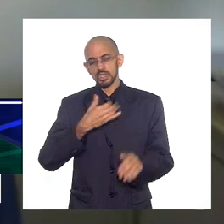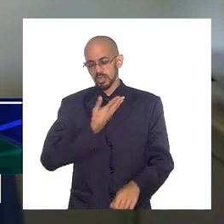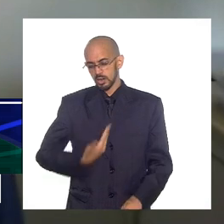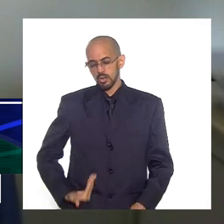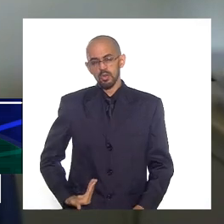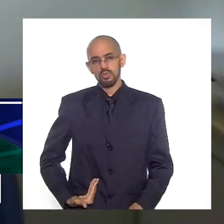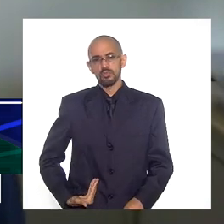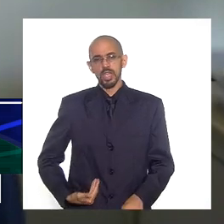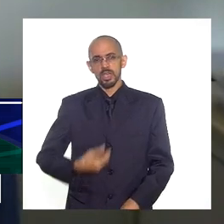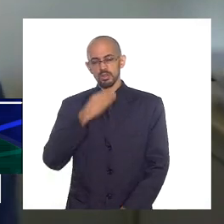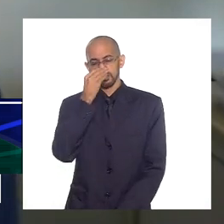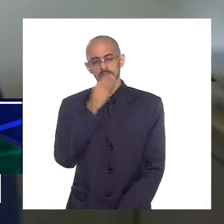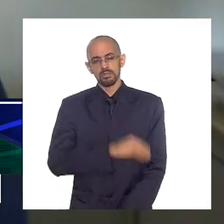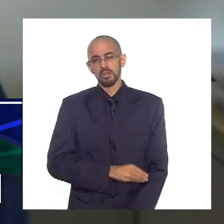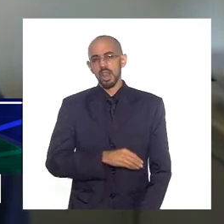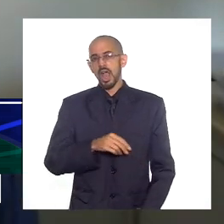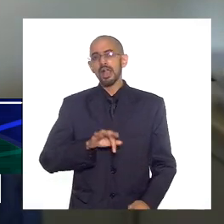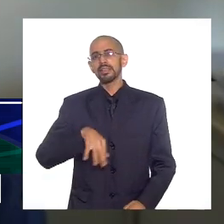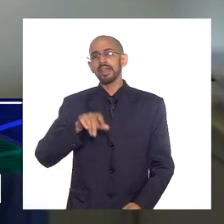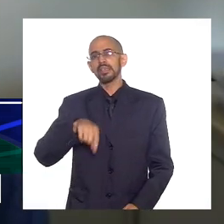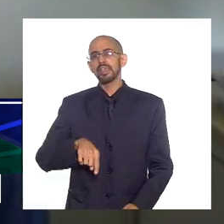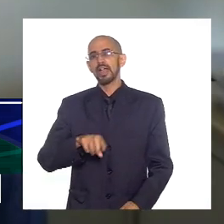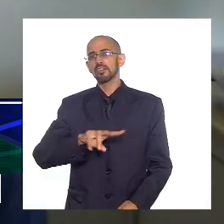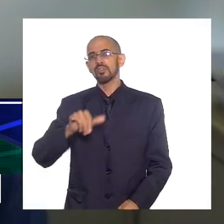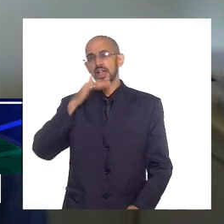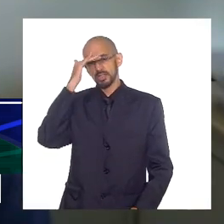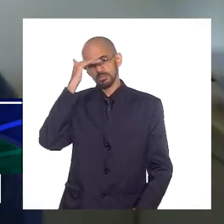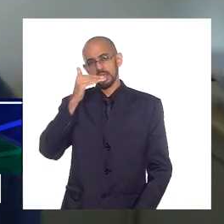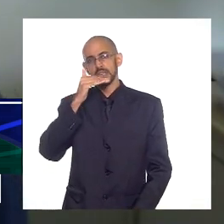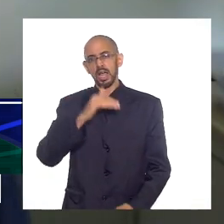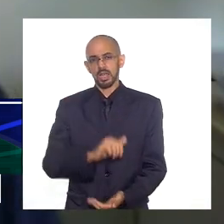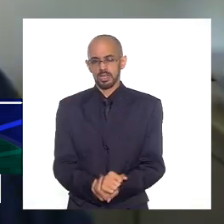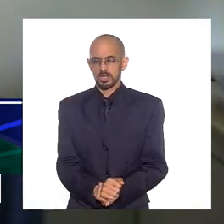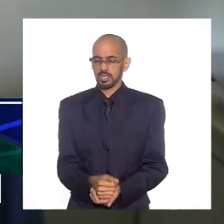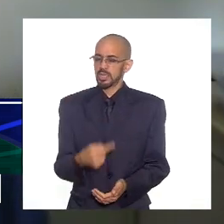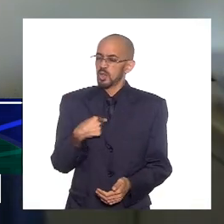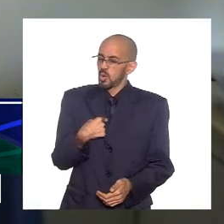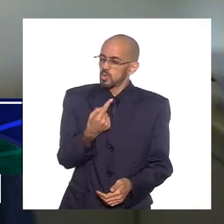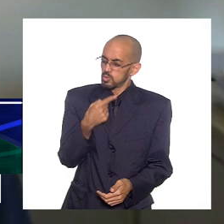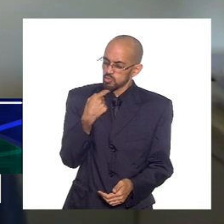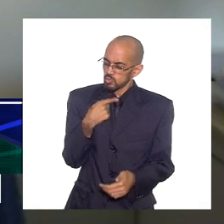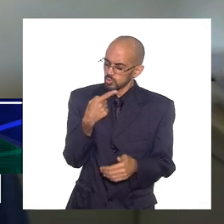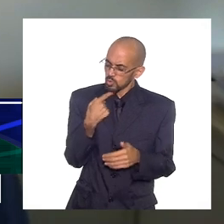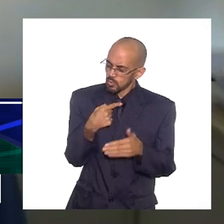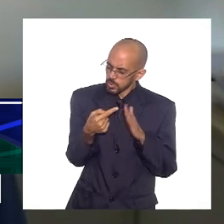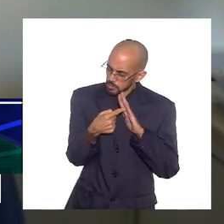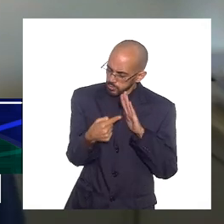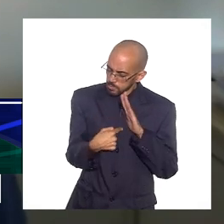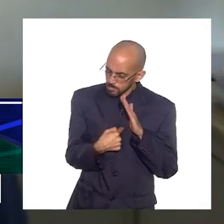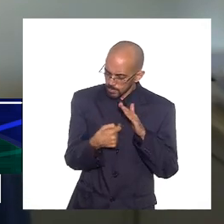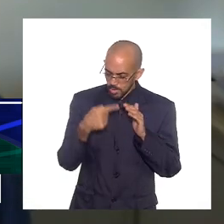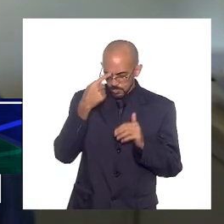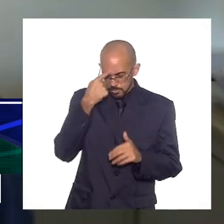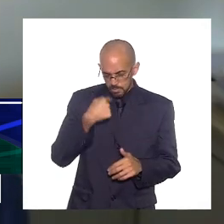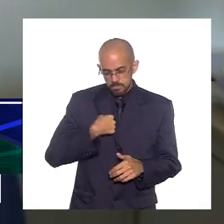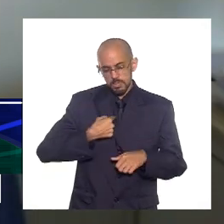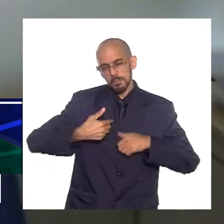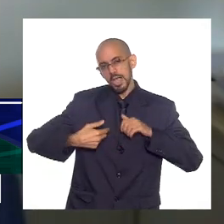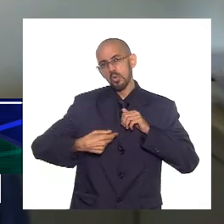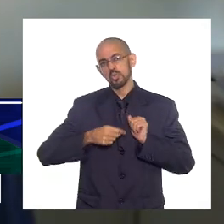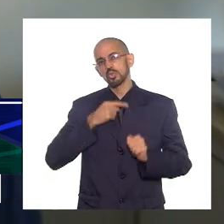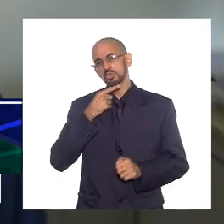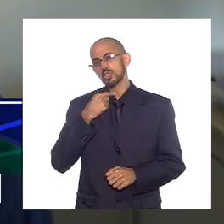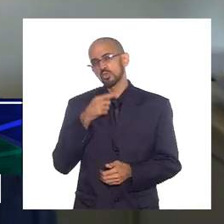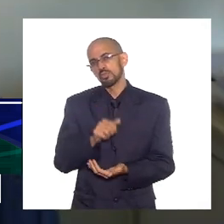a lei, quem vai cumprir? Eu me pergunto, quem vai cumprir a lei? Se o poder público,